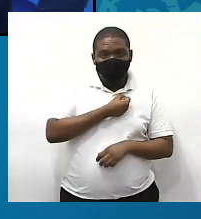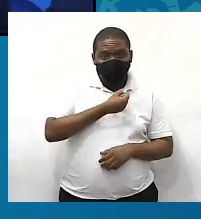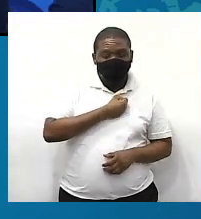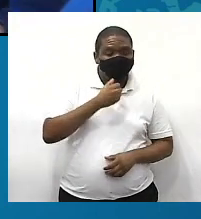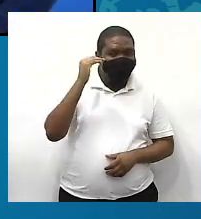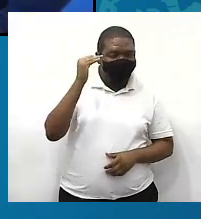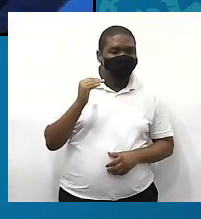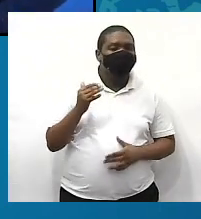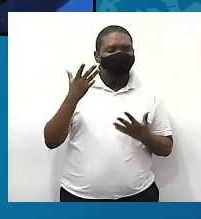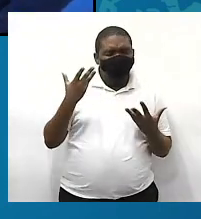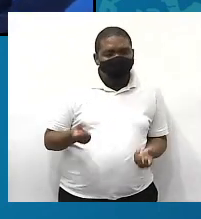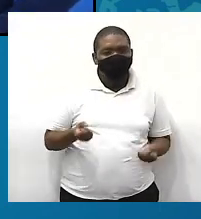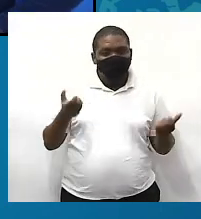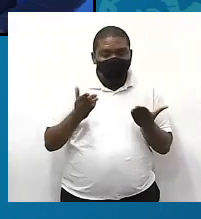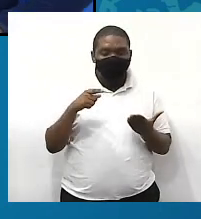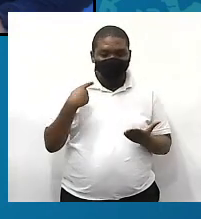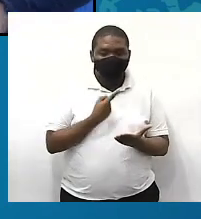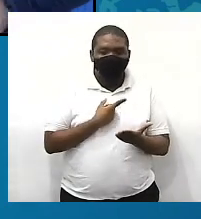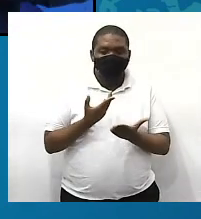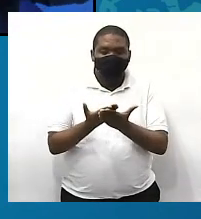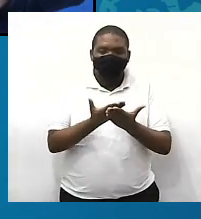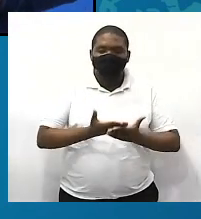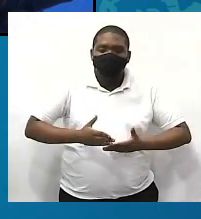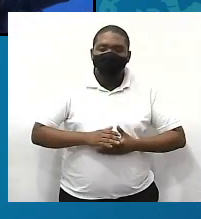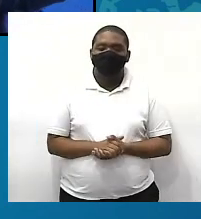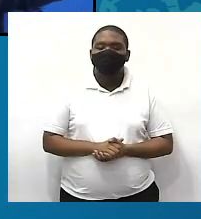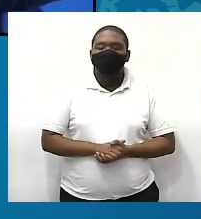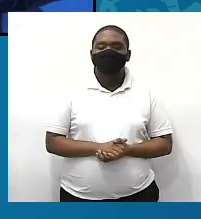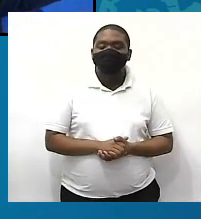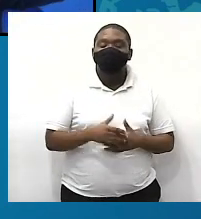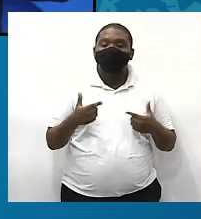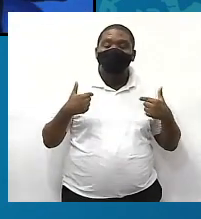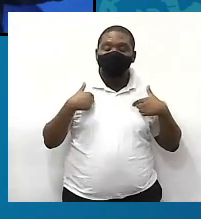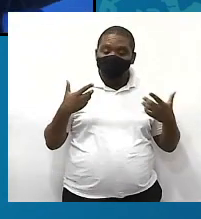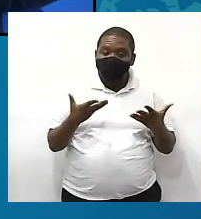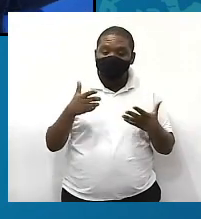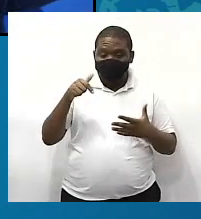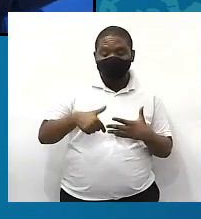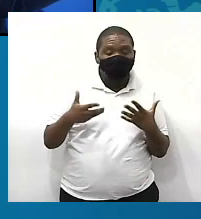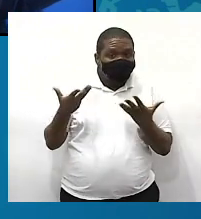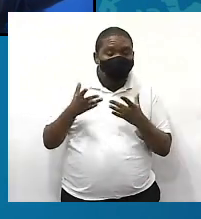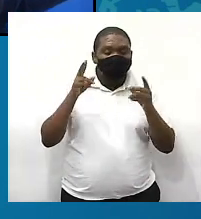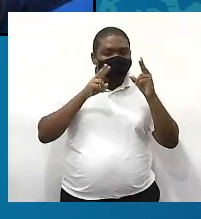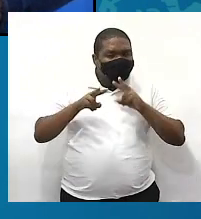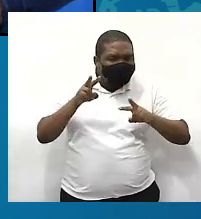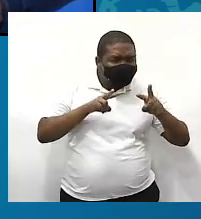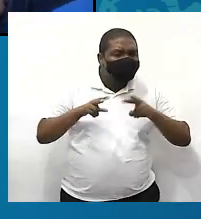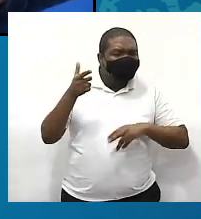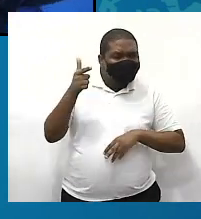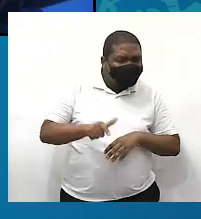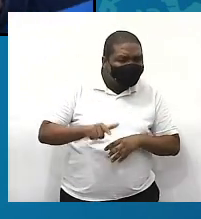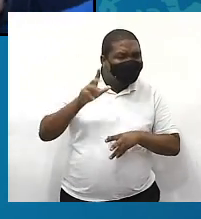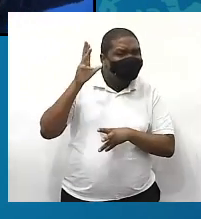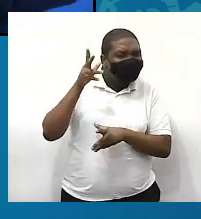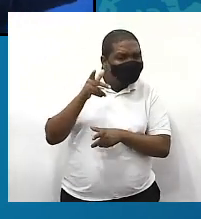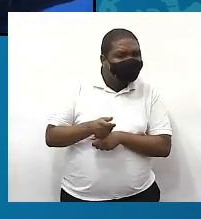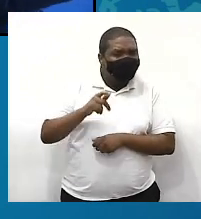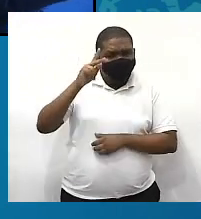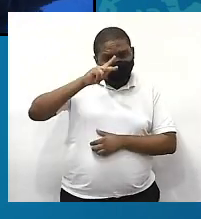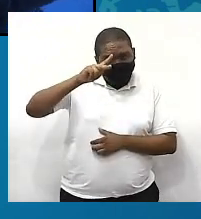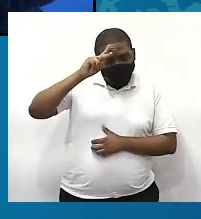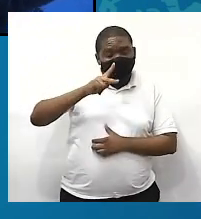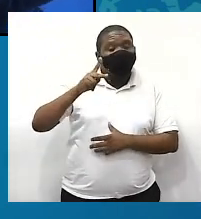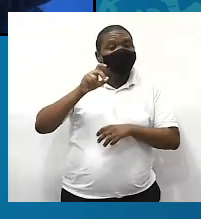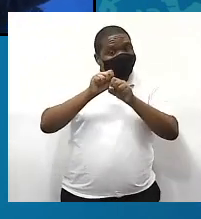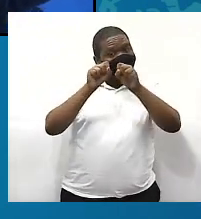Decimal. Vamos para a nossa aula. Hoje eu vou falar e revisar com vocês um pouco sobre o